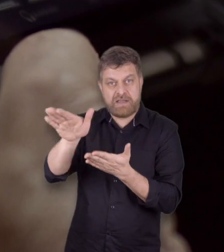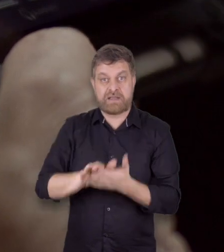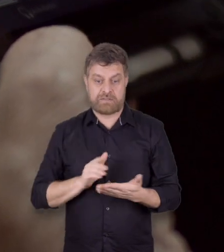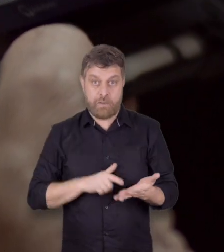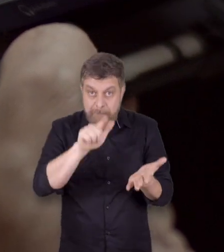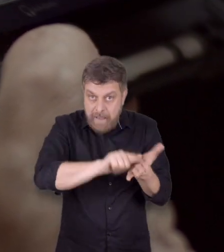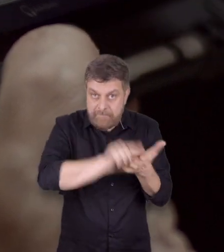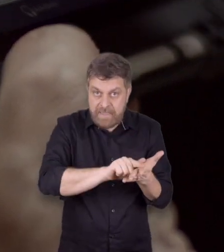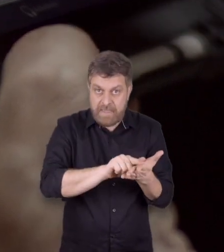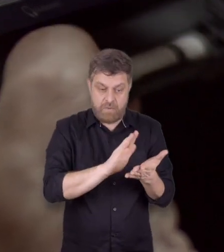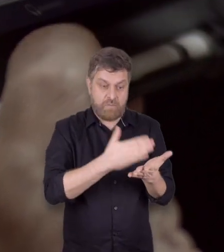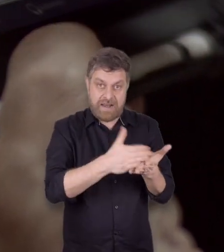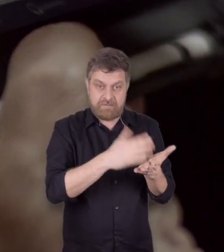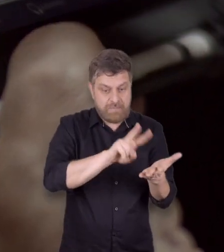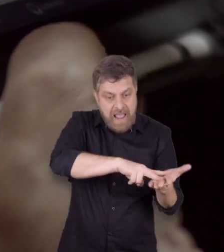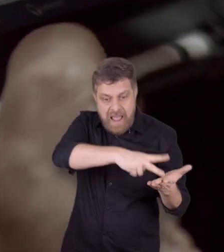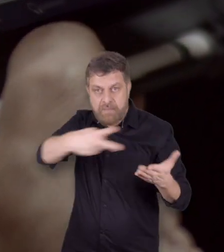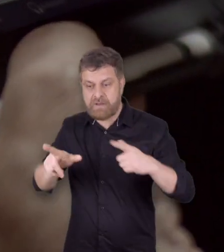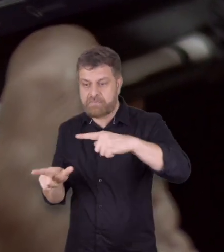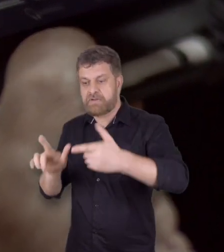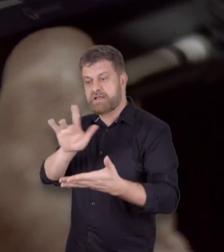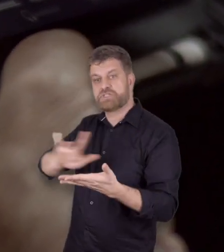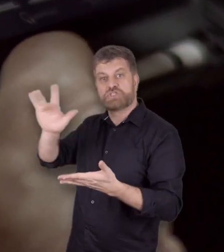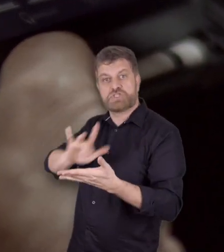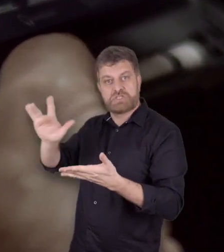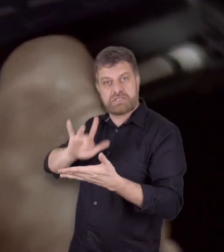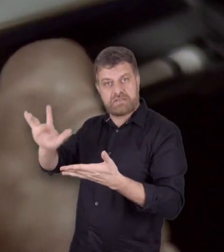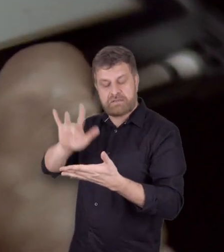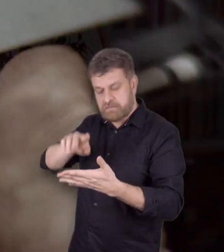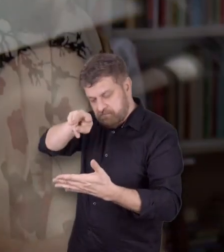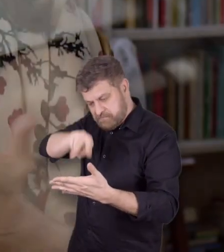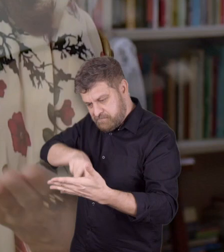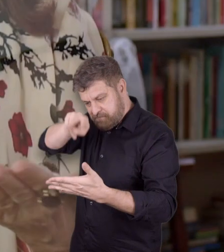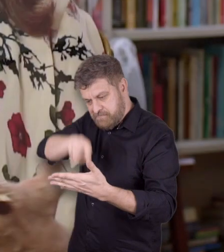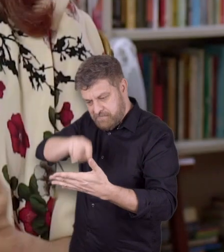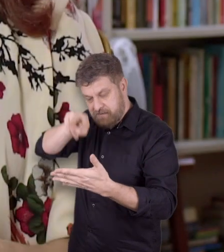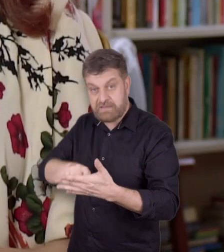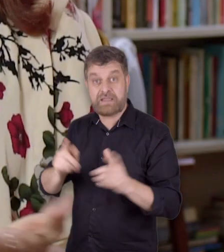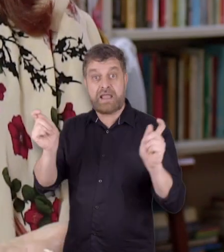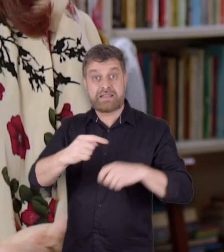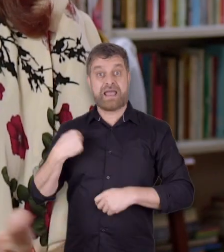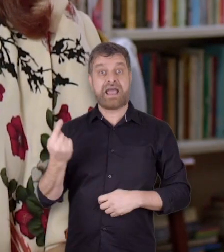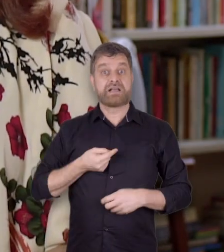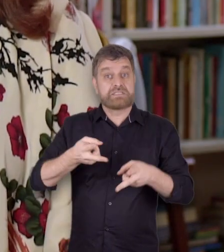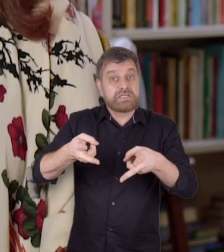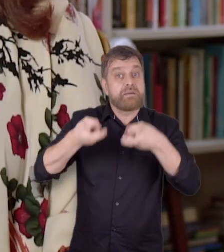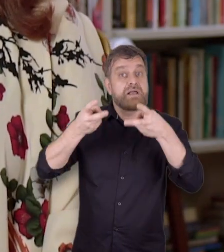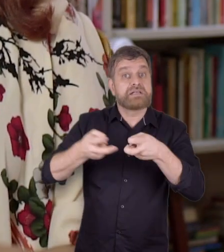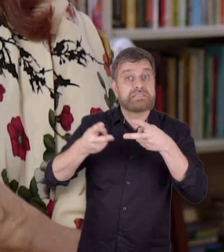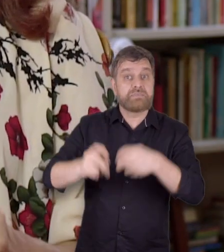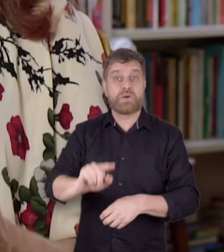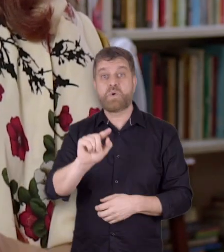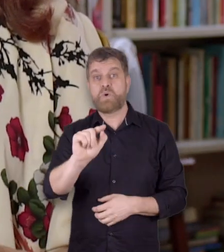não apenas no papel, mas hoje estão em meios digitais. Por aí dá para a gente perceber